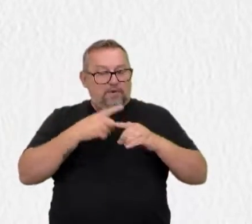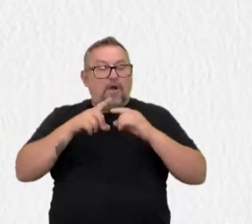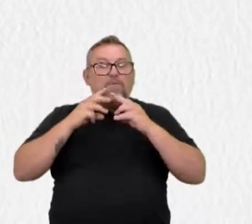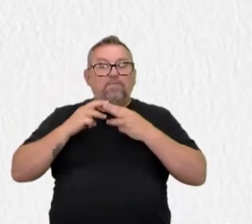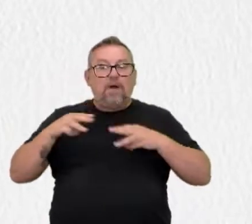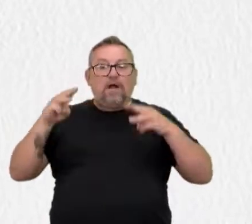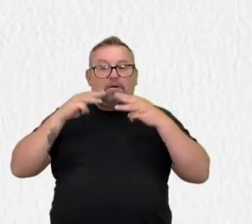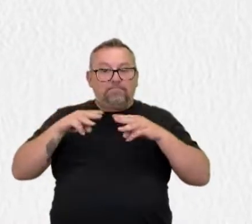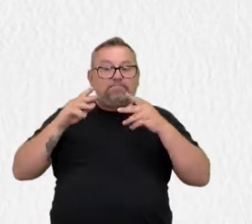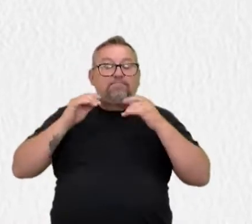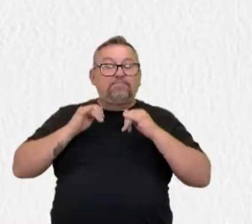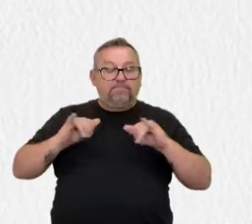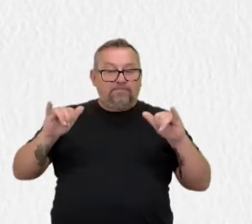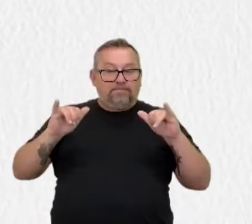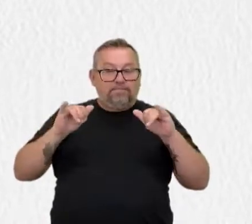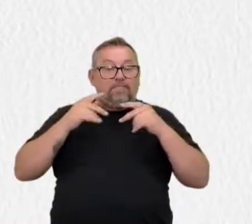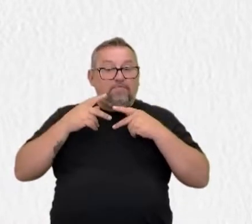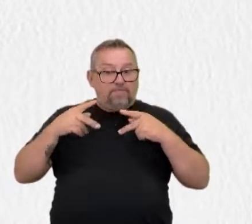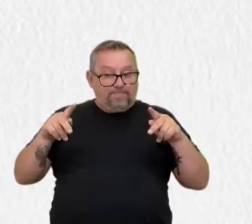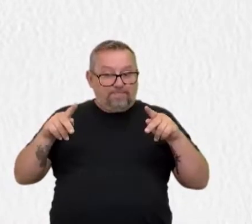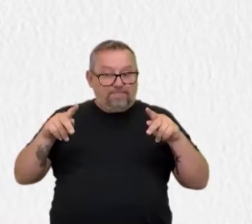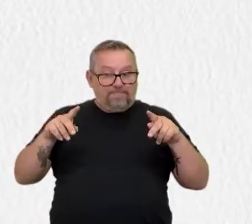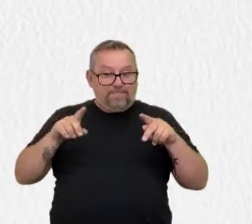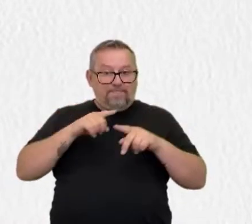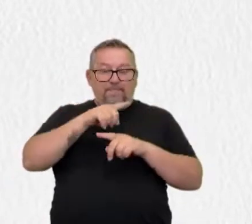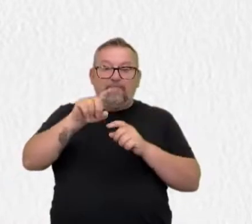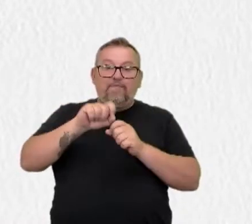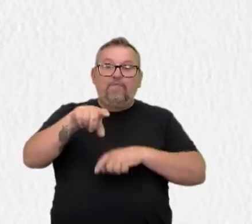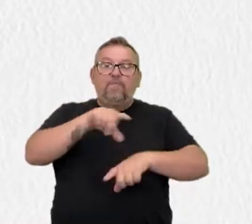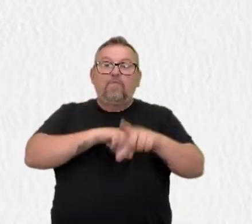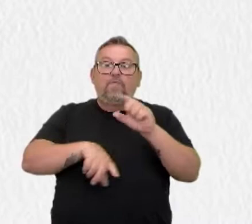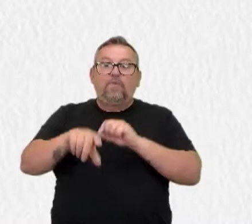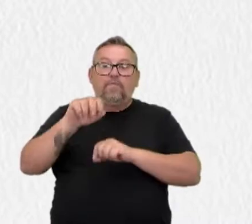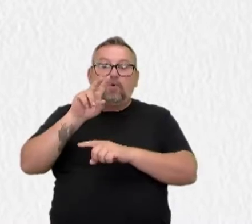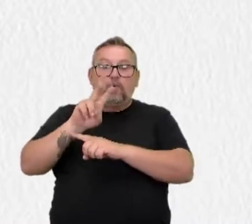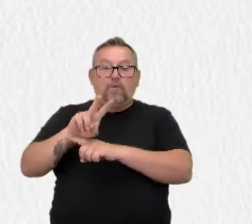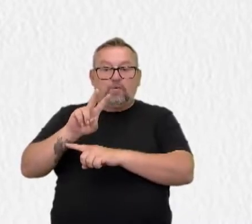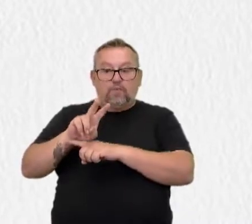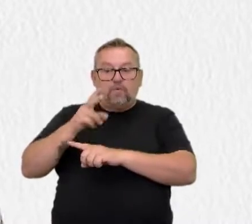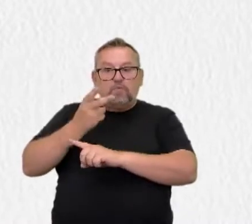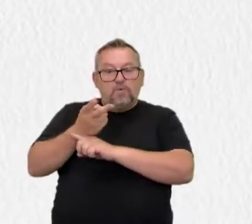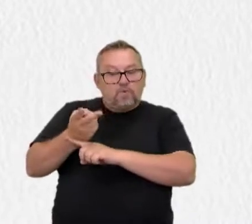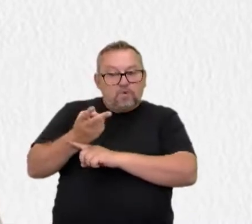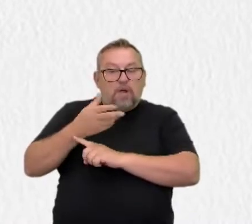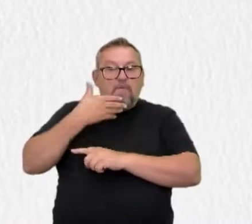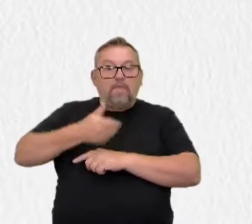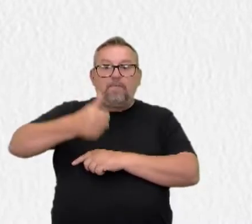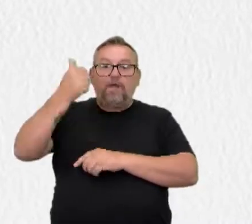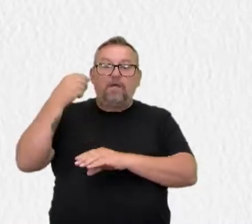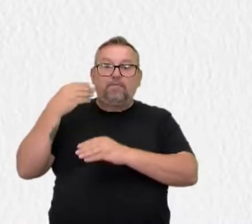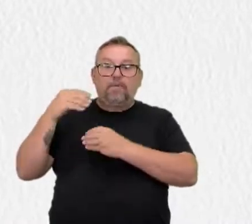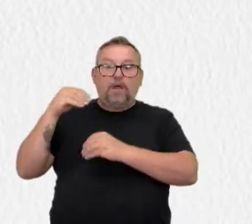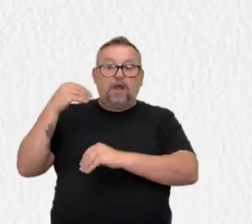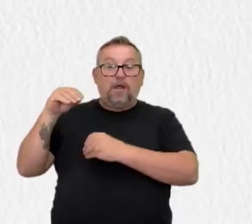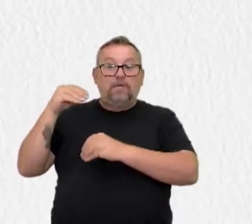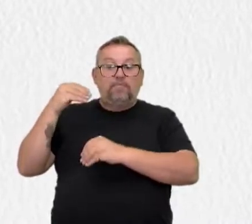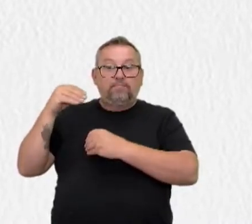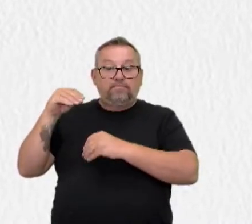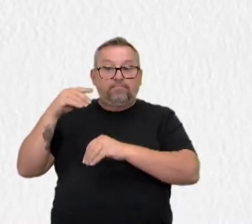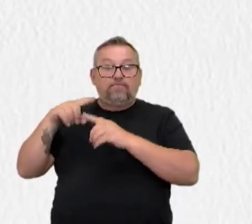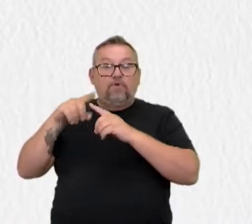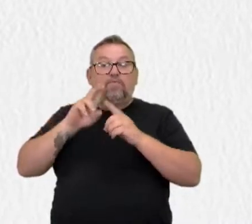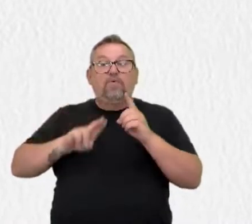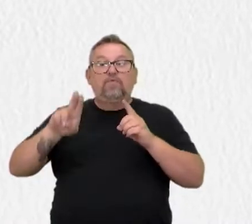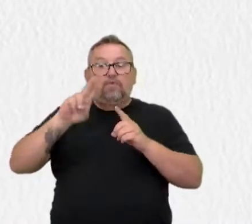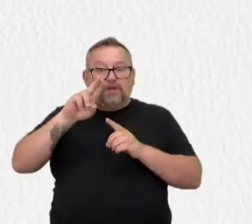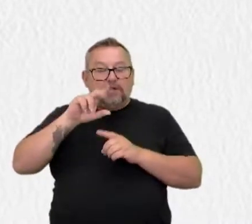né, de publicidade. Então você faz esse processo de seleção, curadoria, busca sobre os melhores memes, as imagens, como